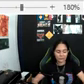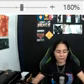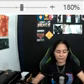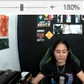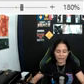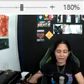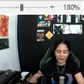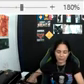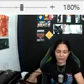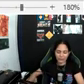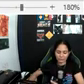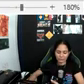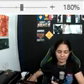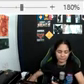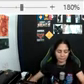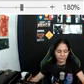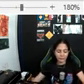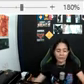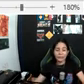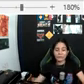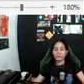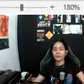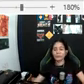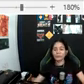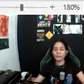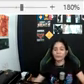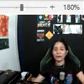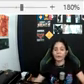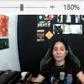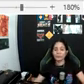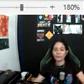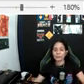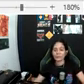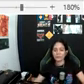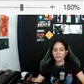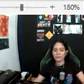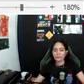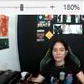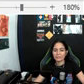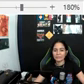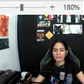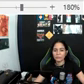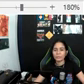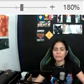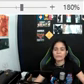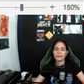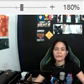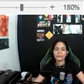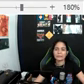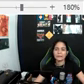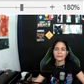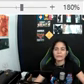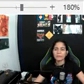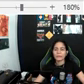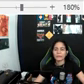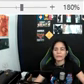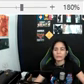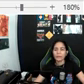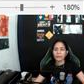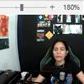minimizando essas variações ao acaso. Então, vejam algumas informações, né, que são